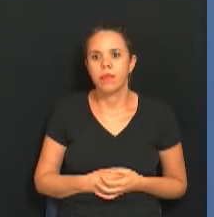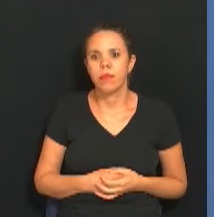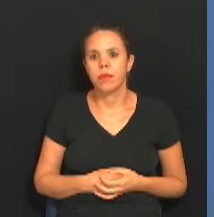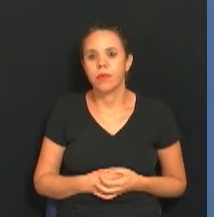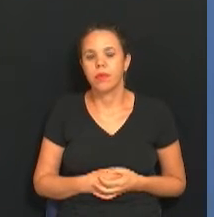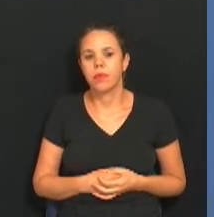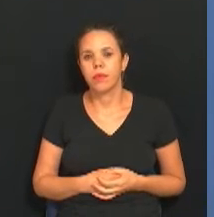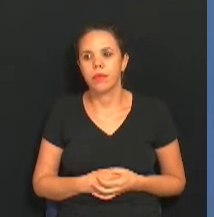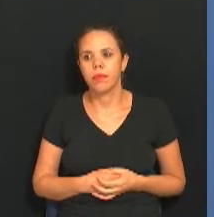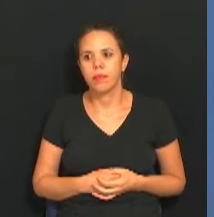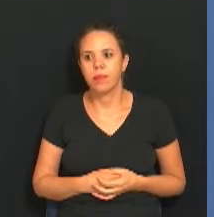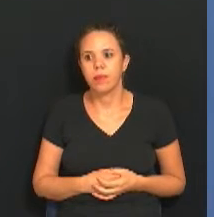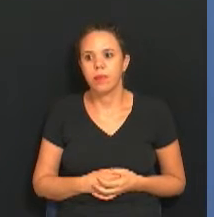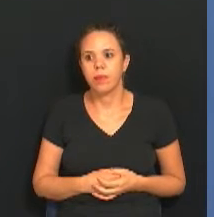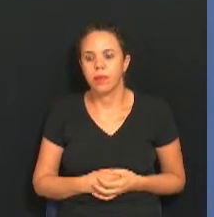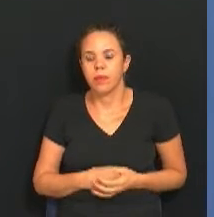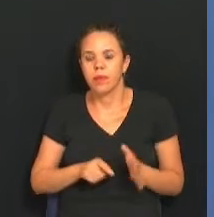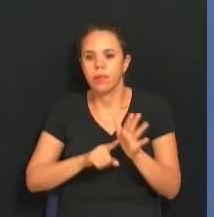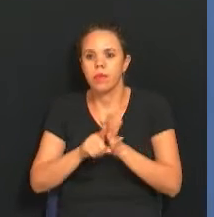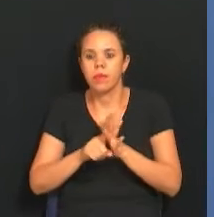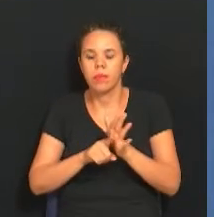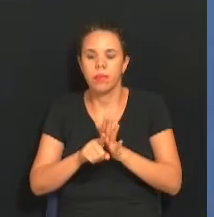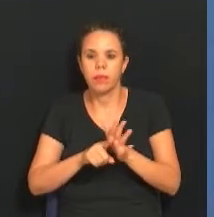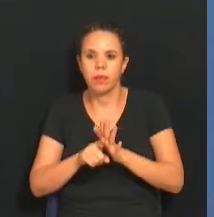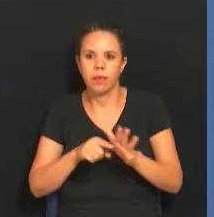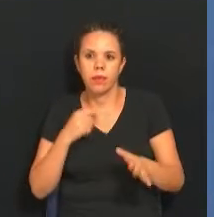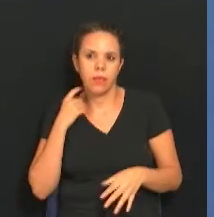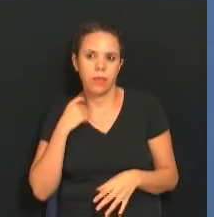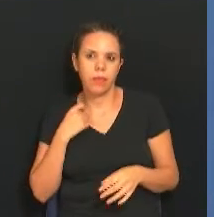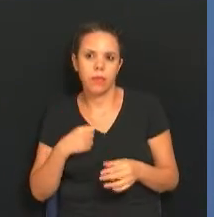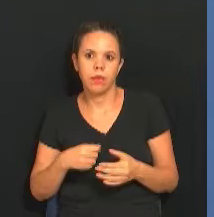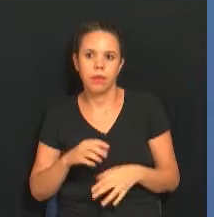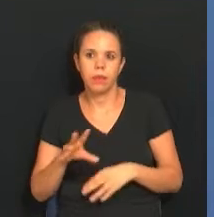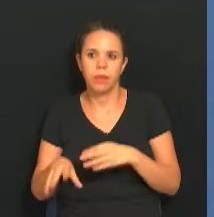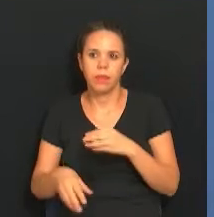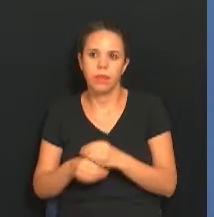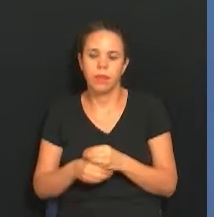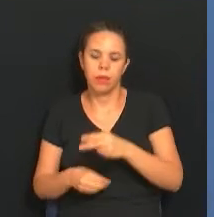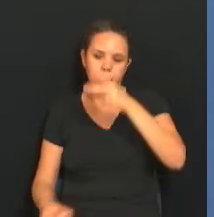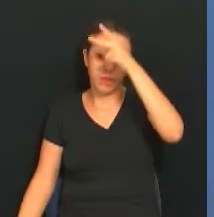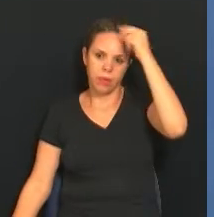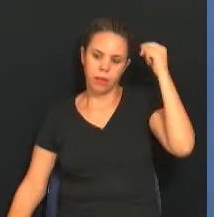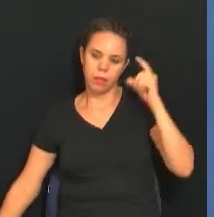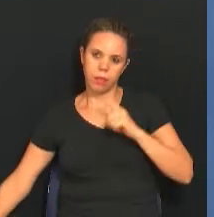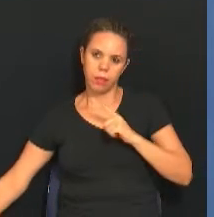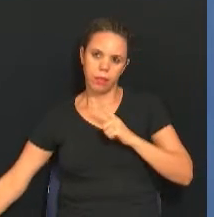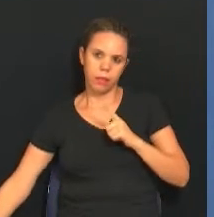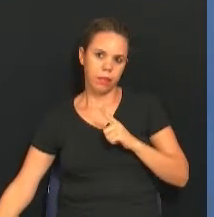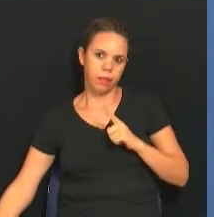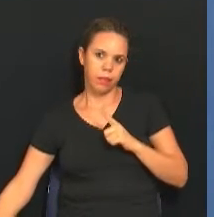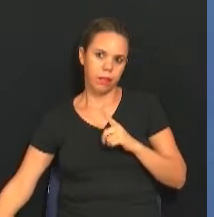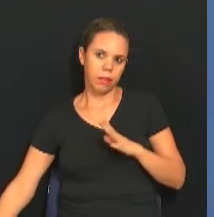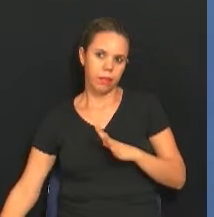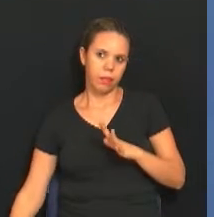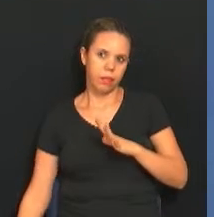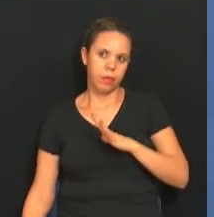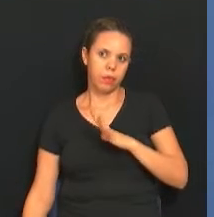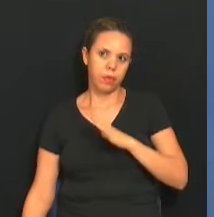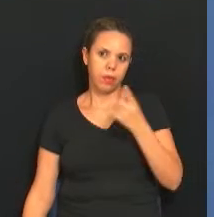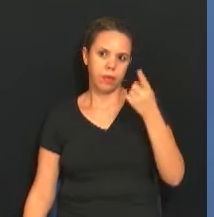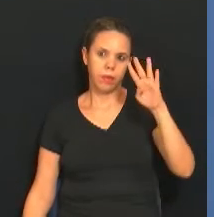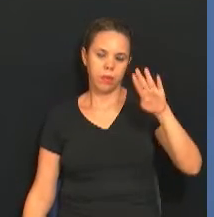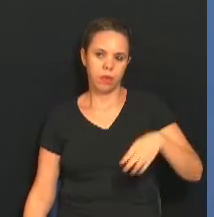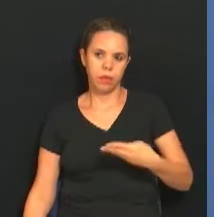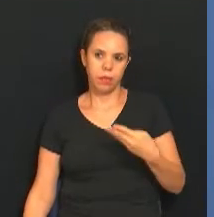Campinas.sp.gov. Br E de acordo com o último boletim emitido pela prefeitura nós temos aqui na cidade 1